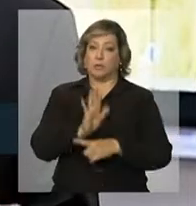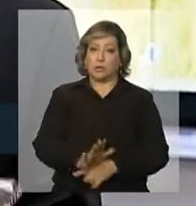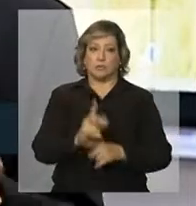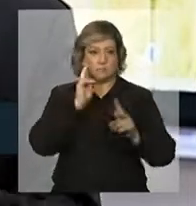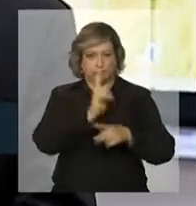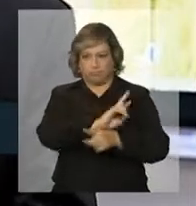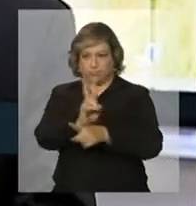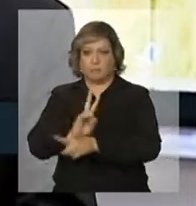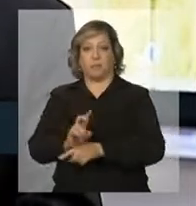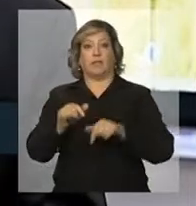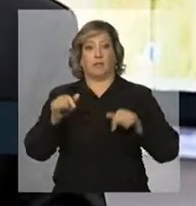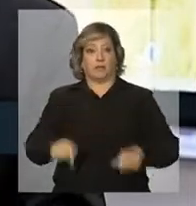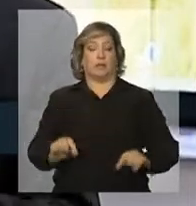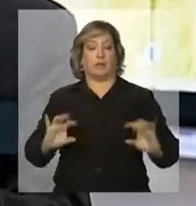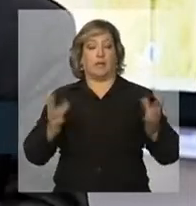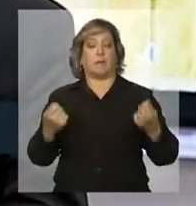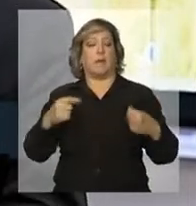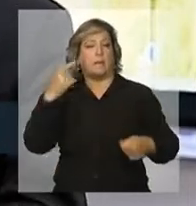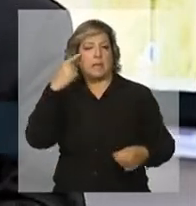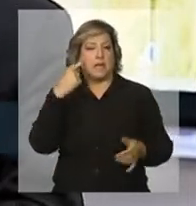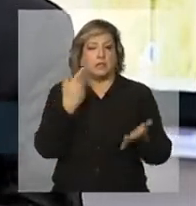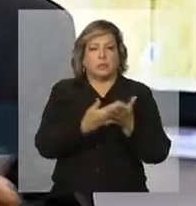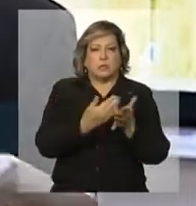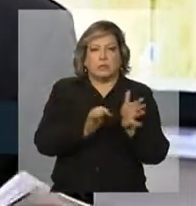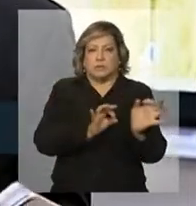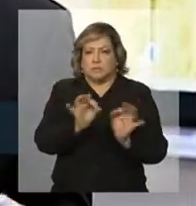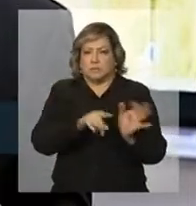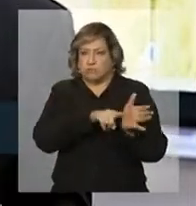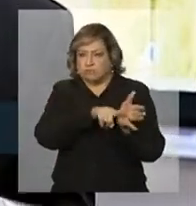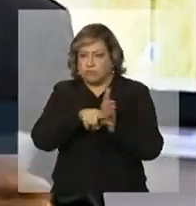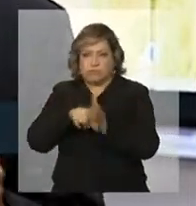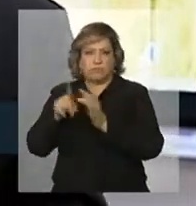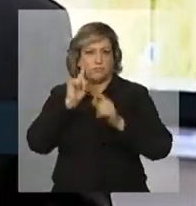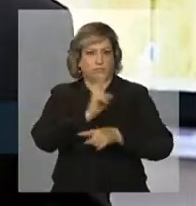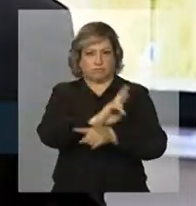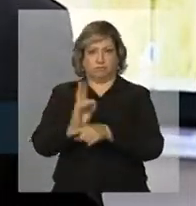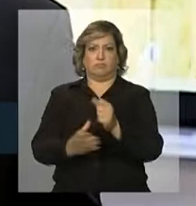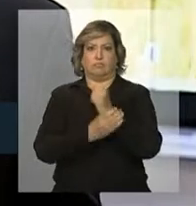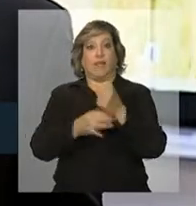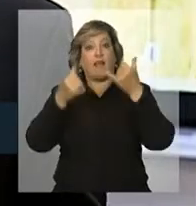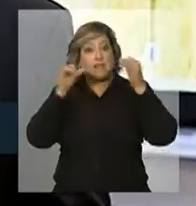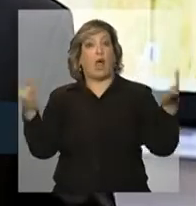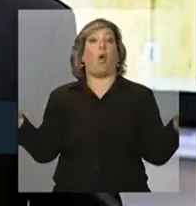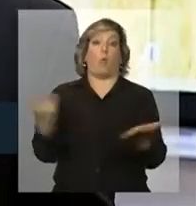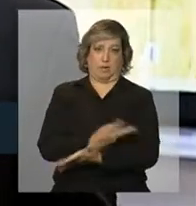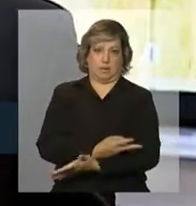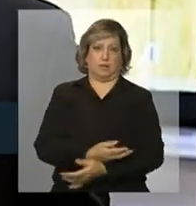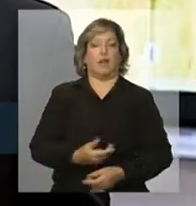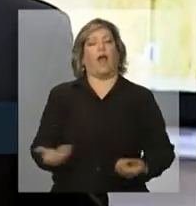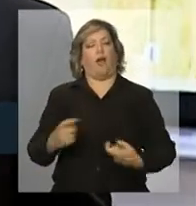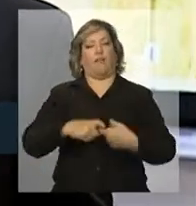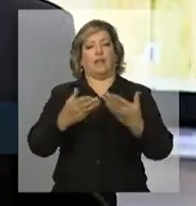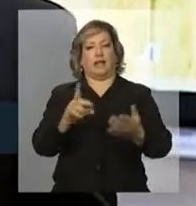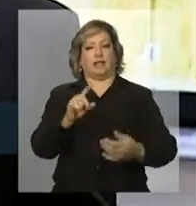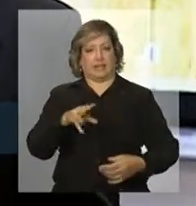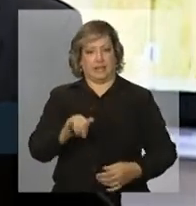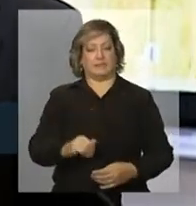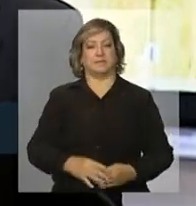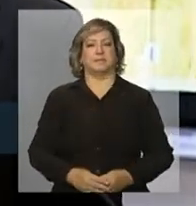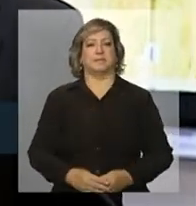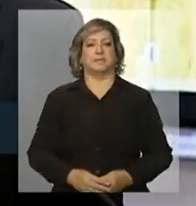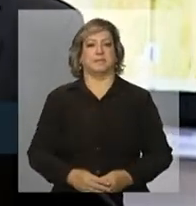eles devem ser pensados e estruturada um esquema de segurança para evitar que isso ocorra Voltamos com você no estúdio